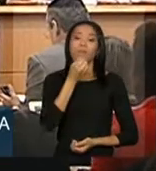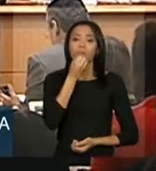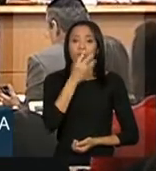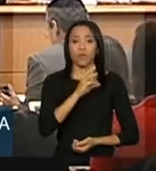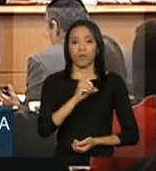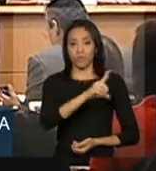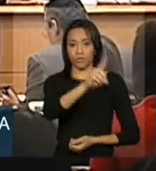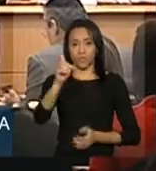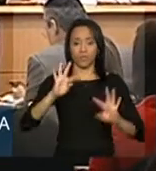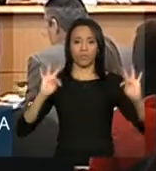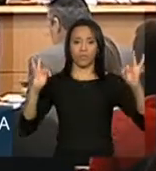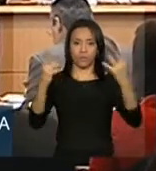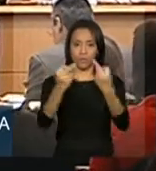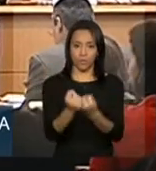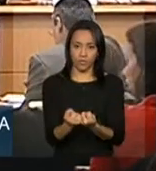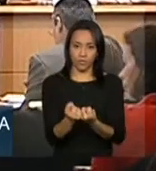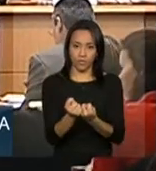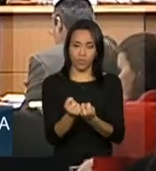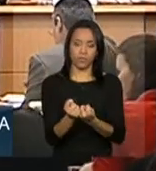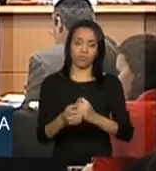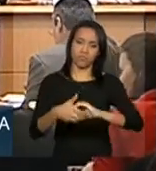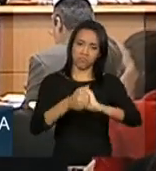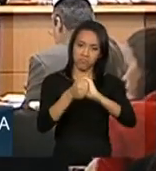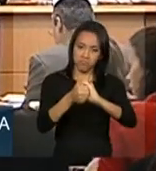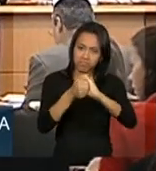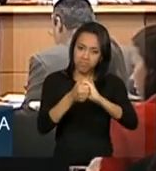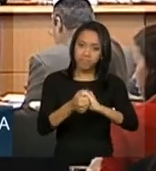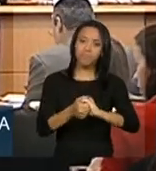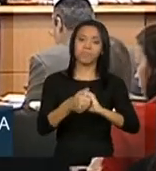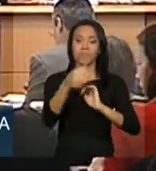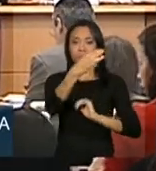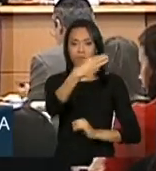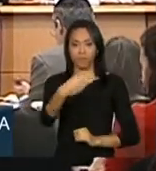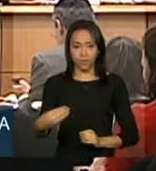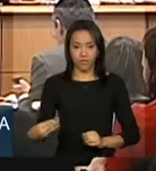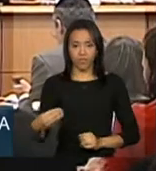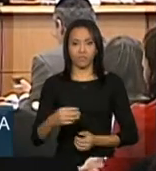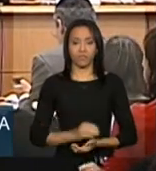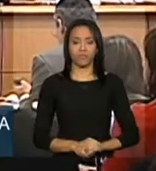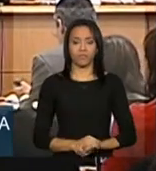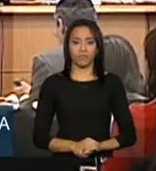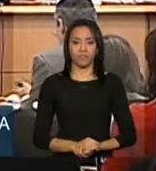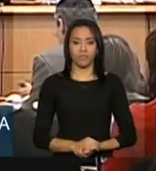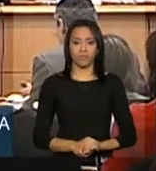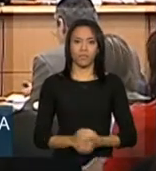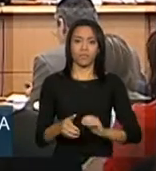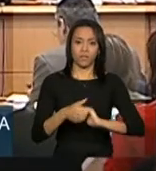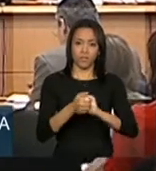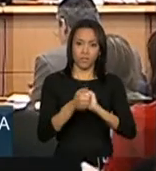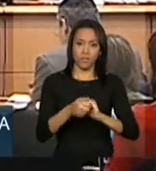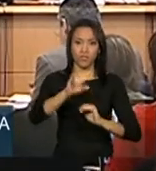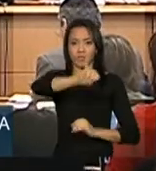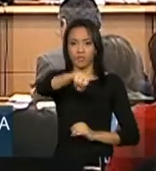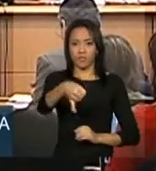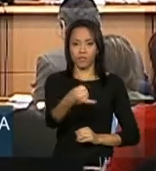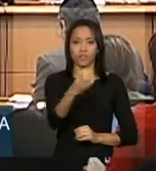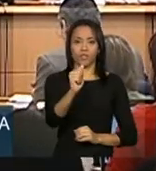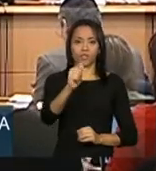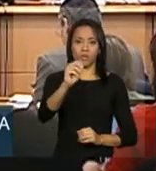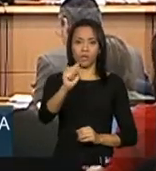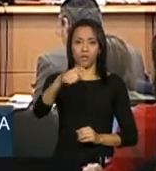todas e todos ao Ministro saudar ao Ministro a opas Joaquim Molina o